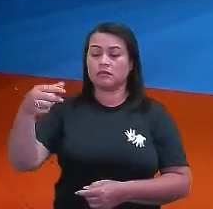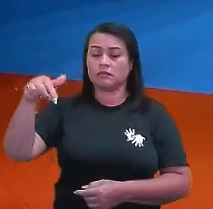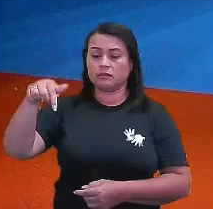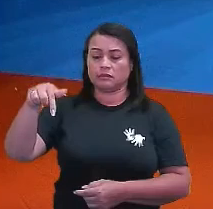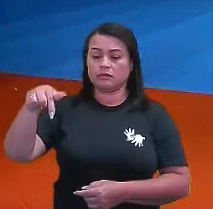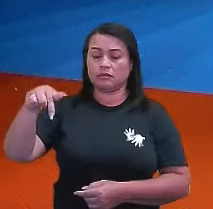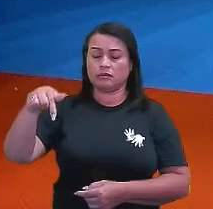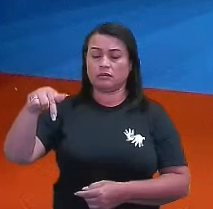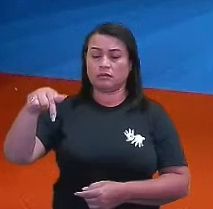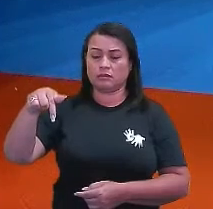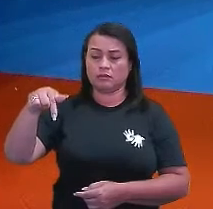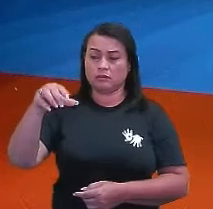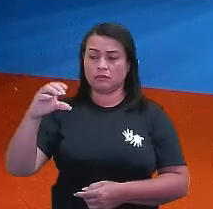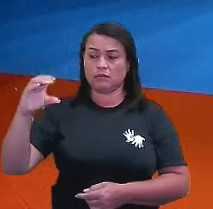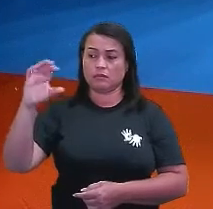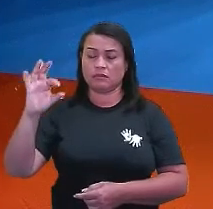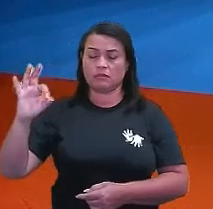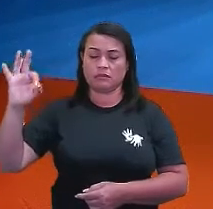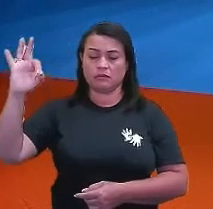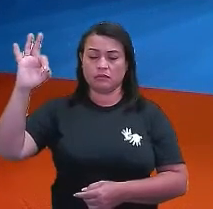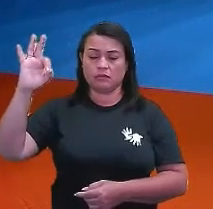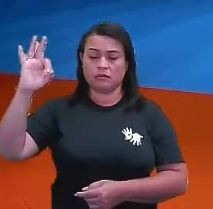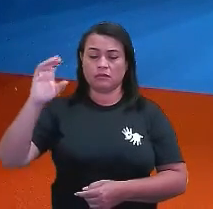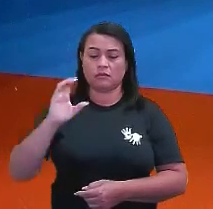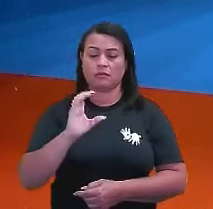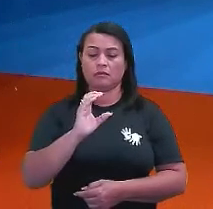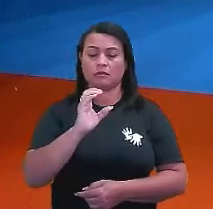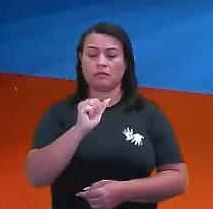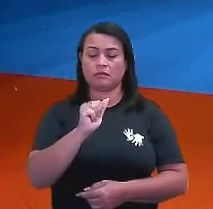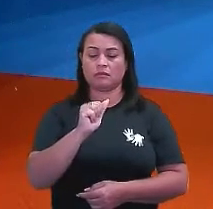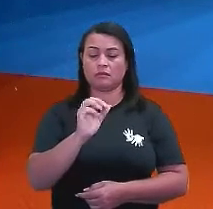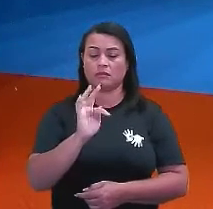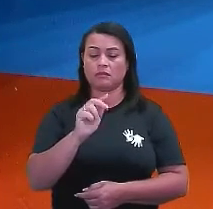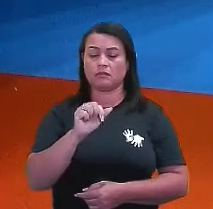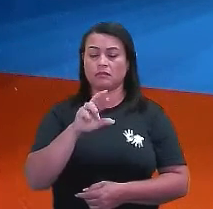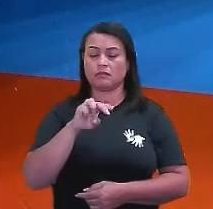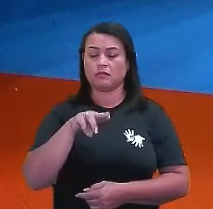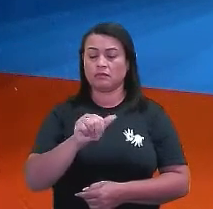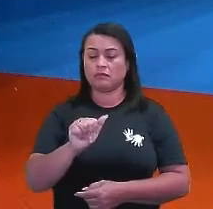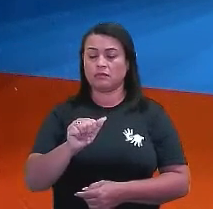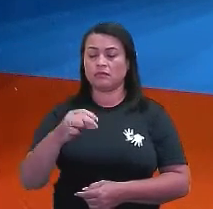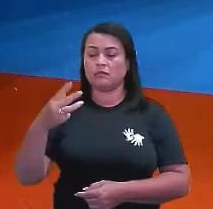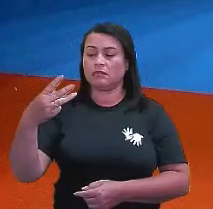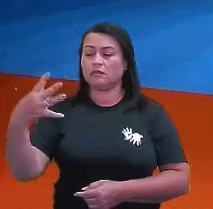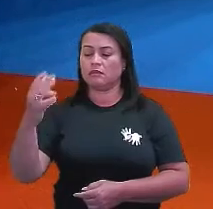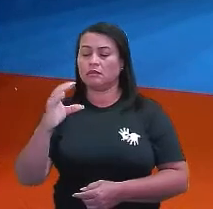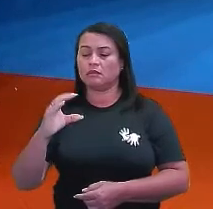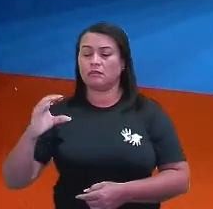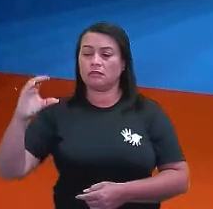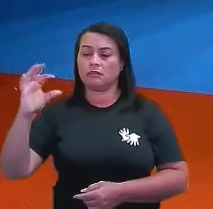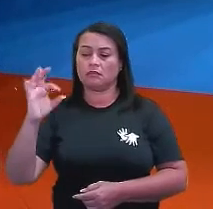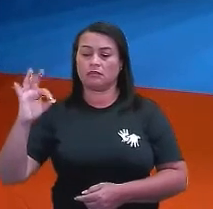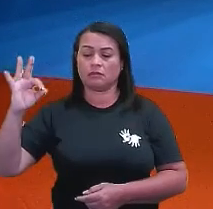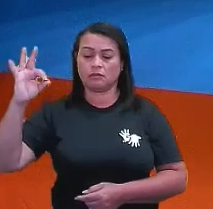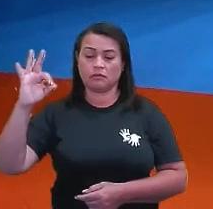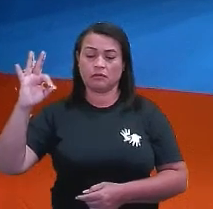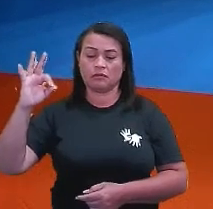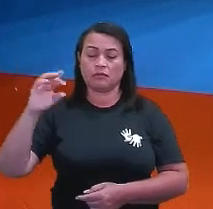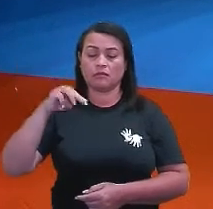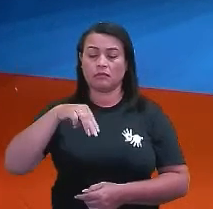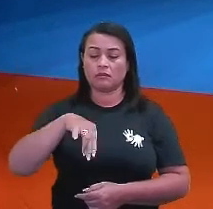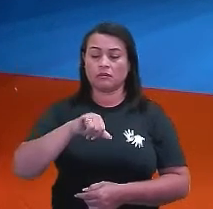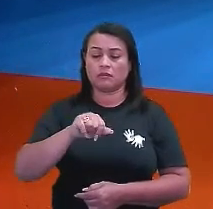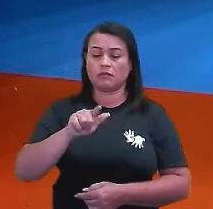37 graus Celsius. Catarina está com a temperatura de 34 graus Celsius.